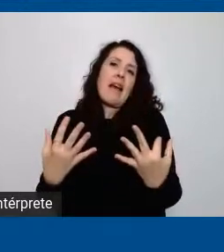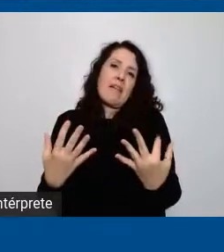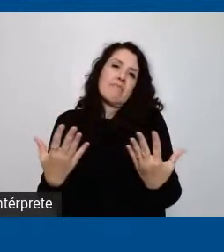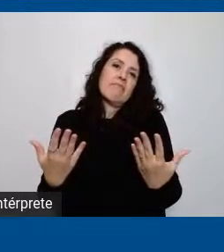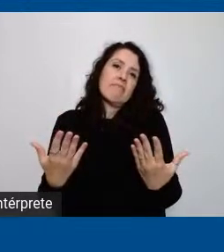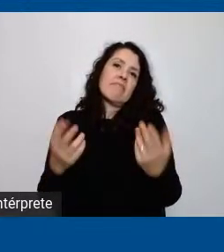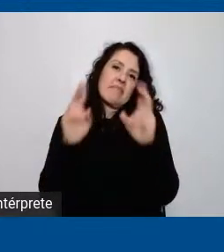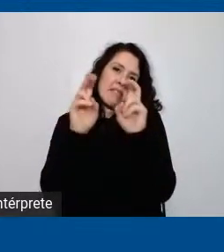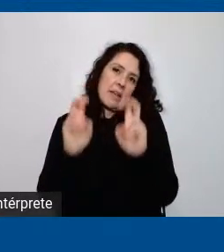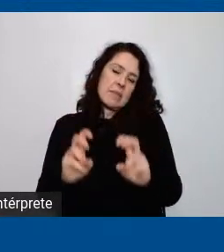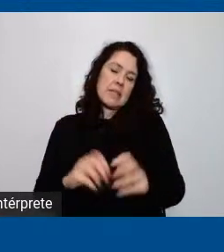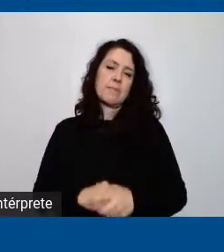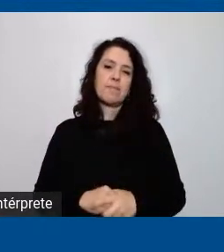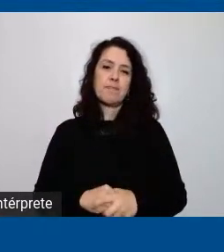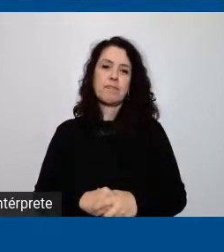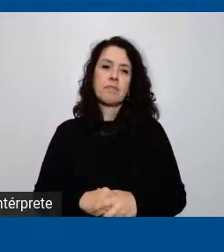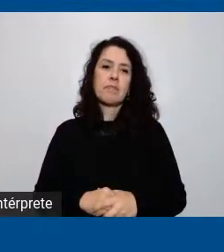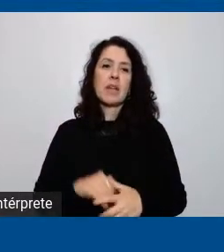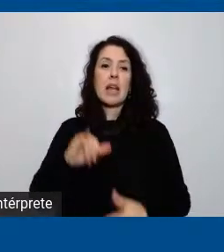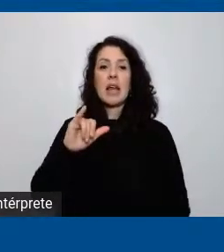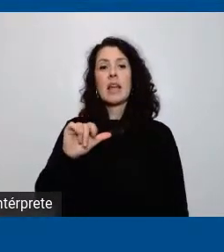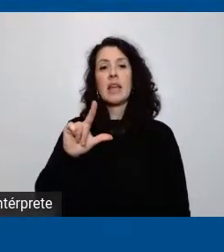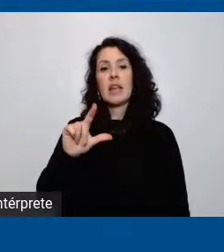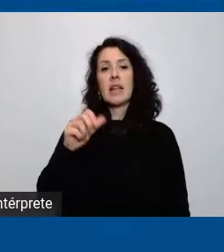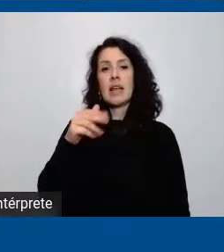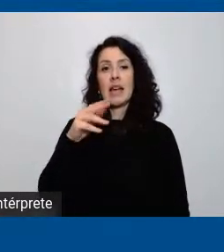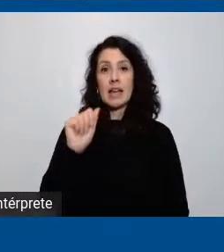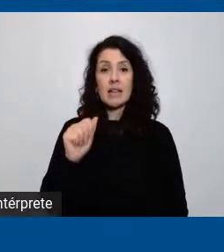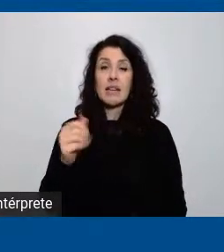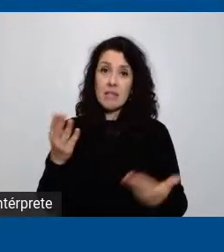falar, eu queria me despedir de vocês, agradecer.